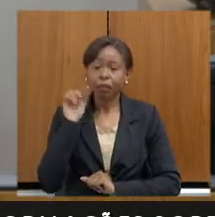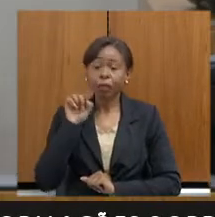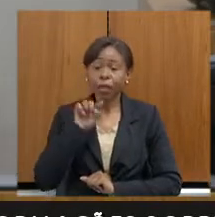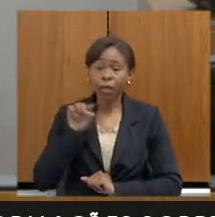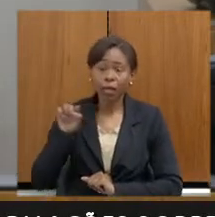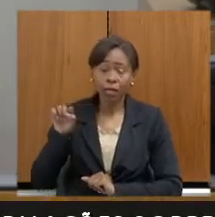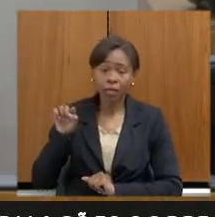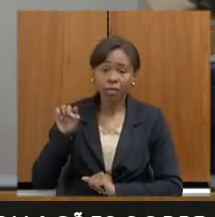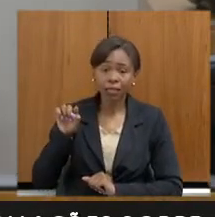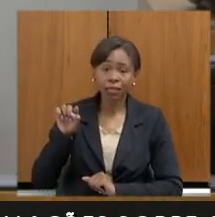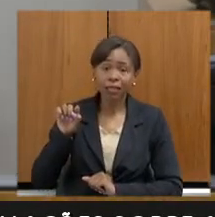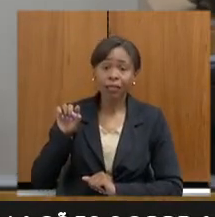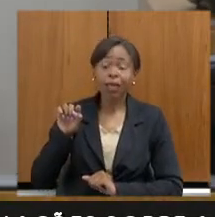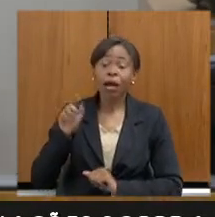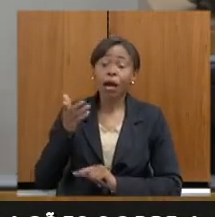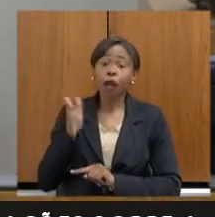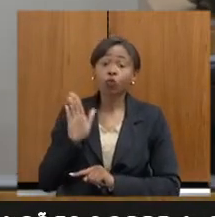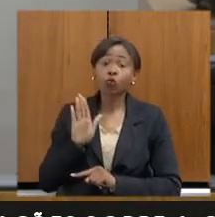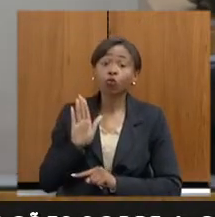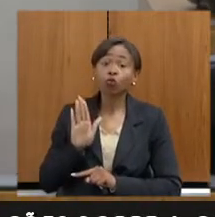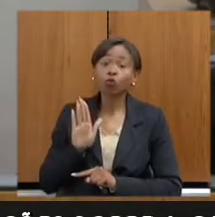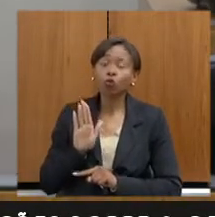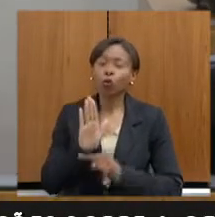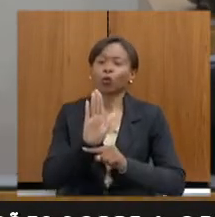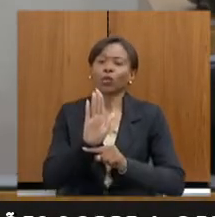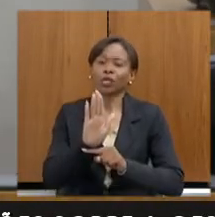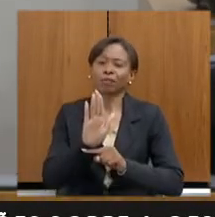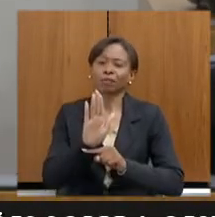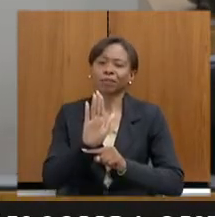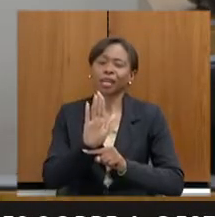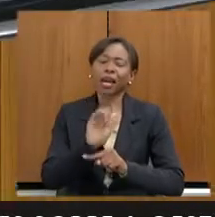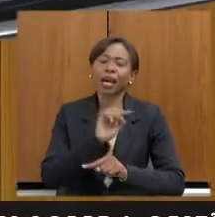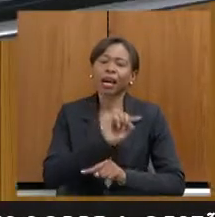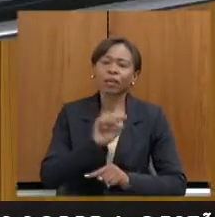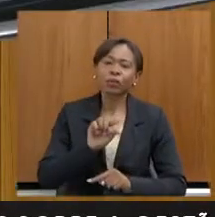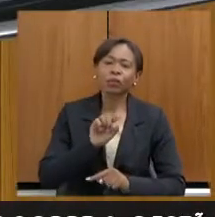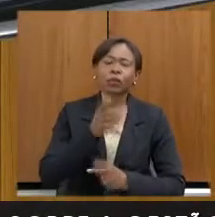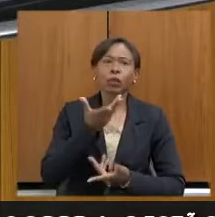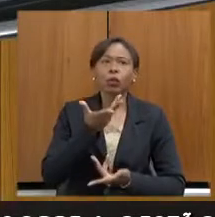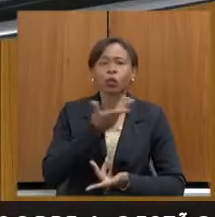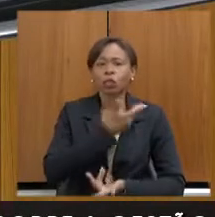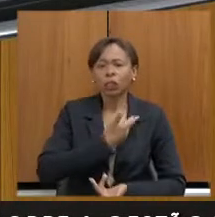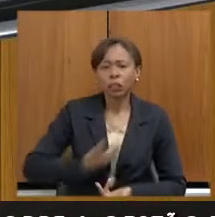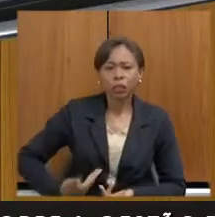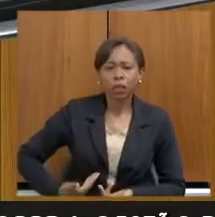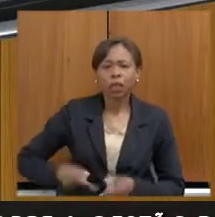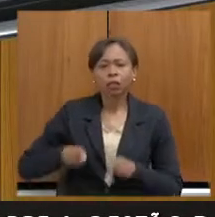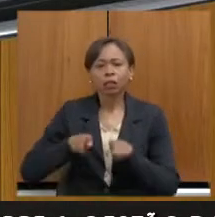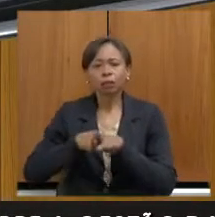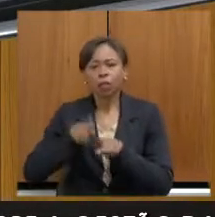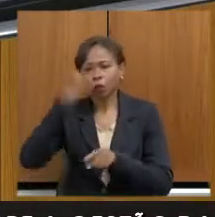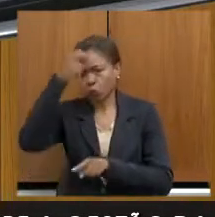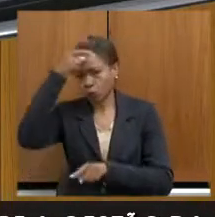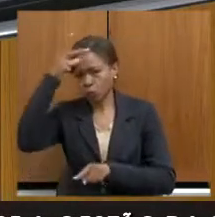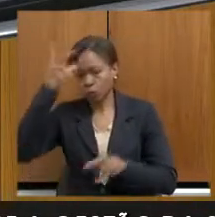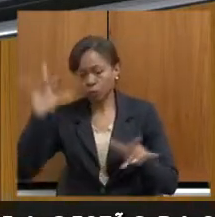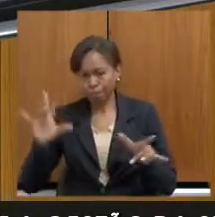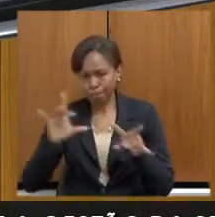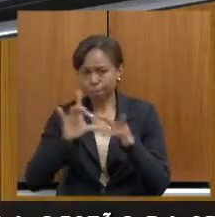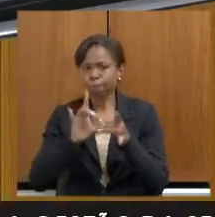a rede estadual integrada com a rede com as redes municipais para poder